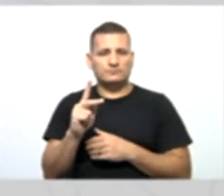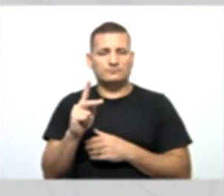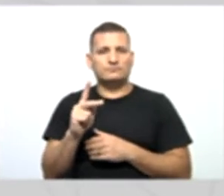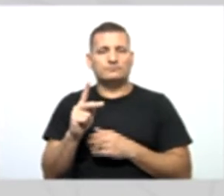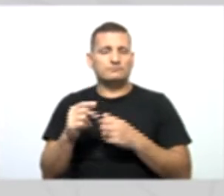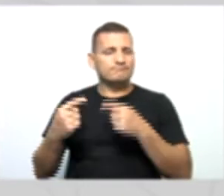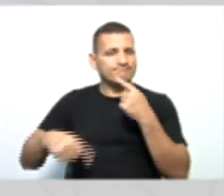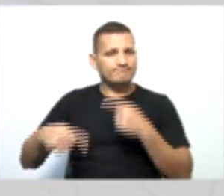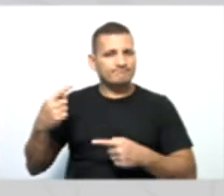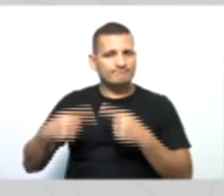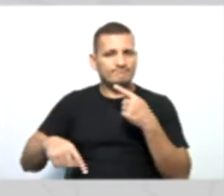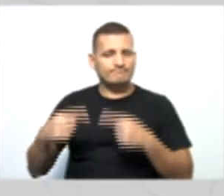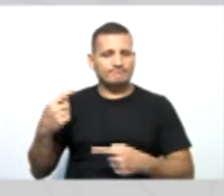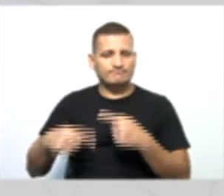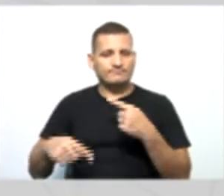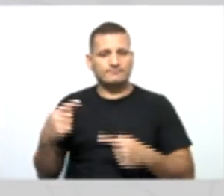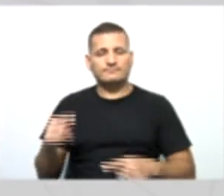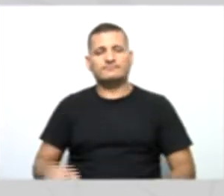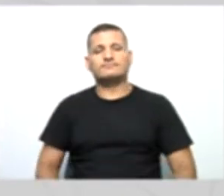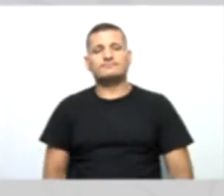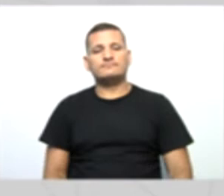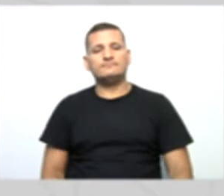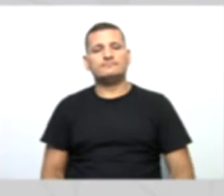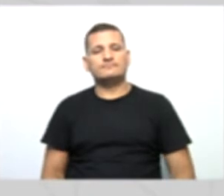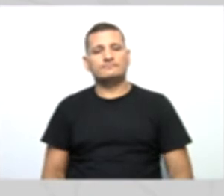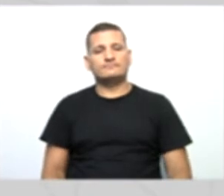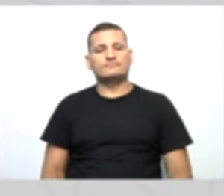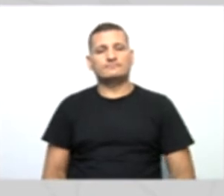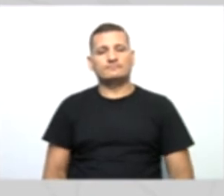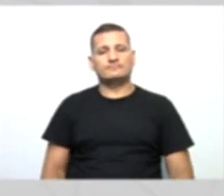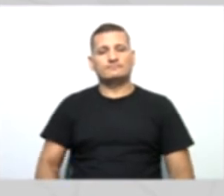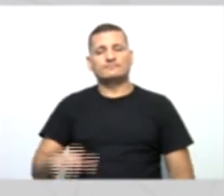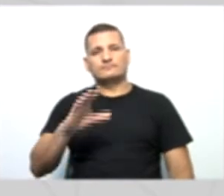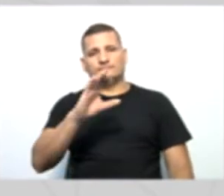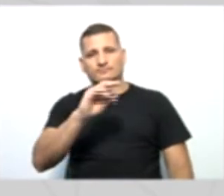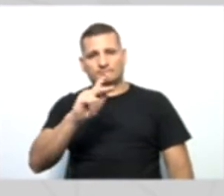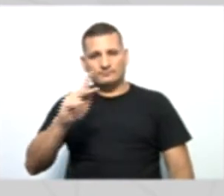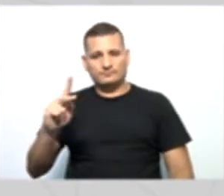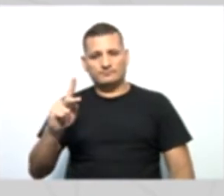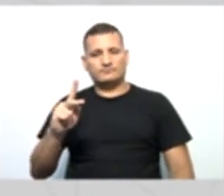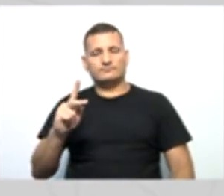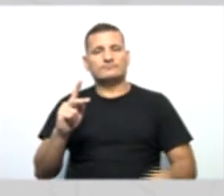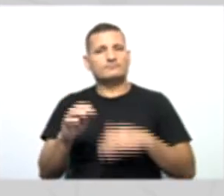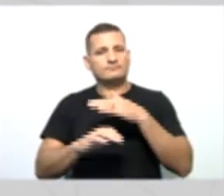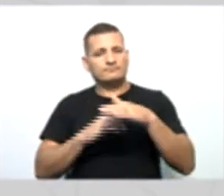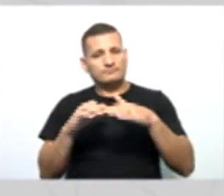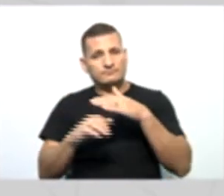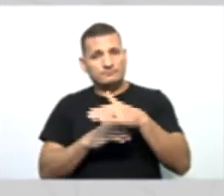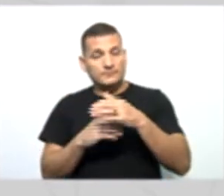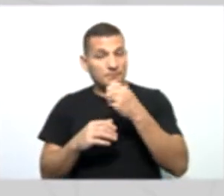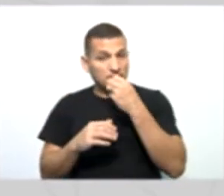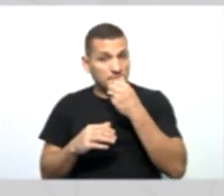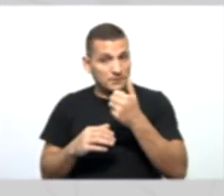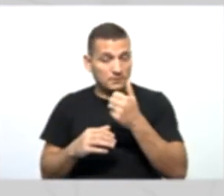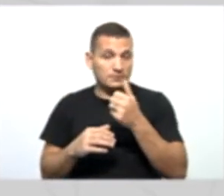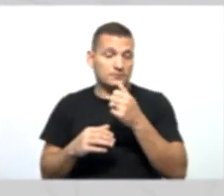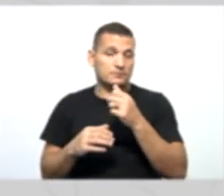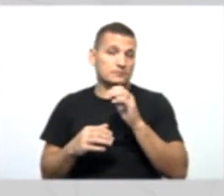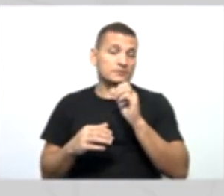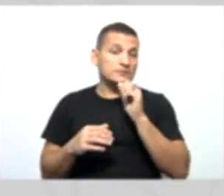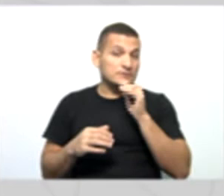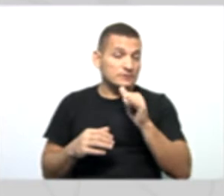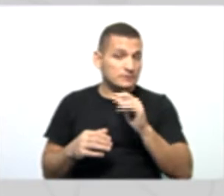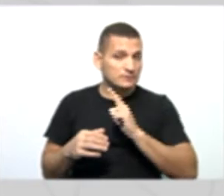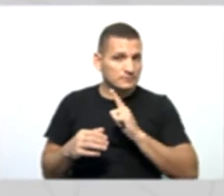bem competitiva. Então, cooperativas empreendedoras só funcionam bem se houver. Então, isso é